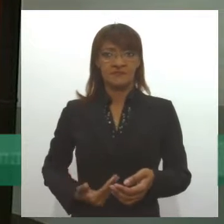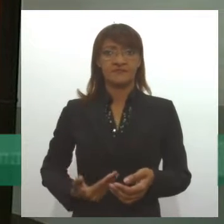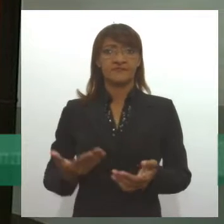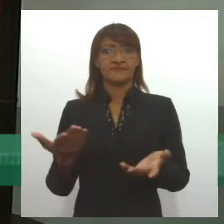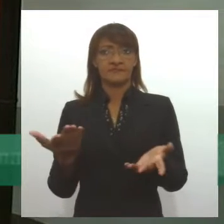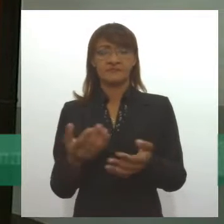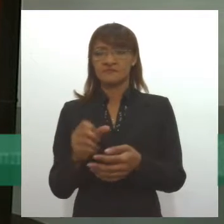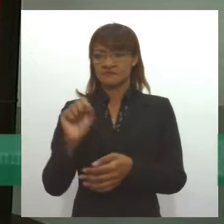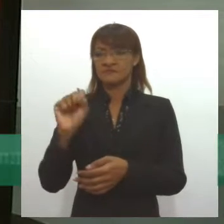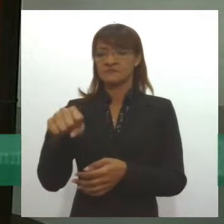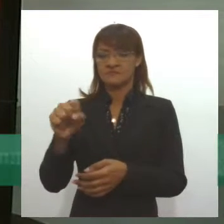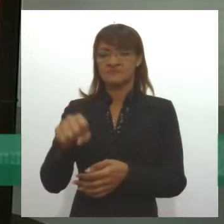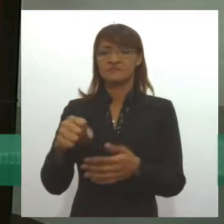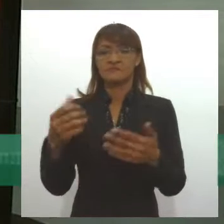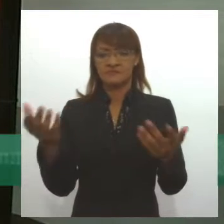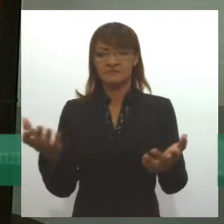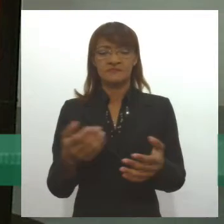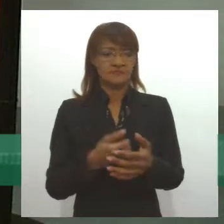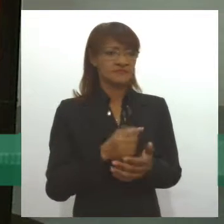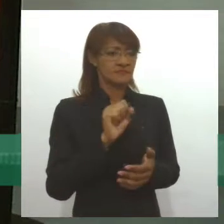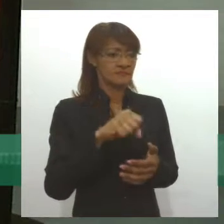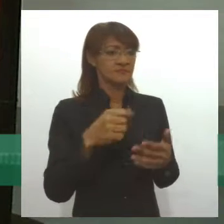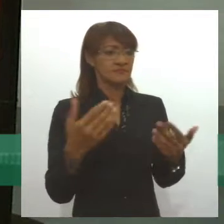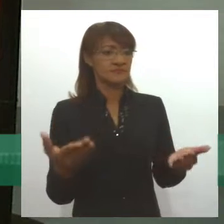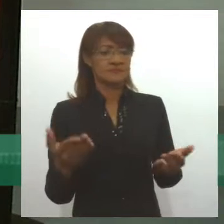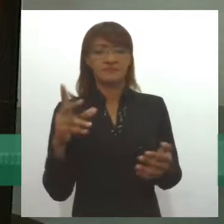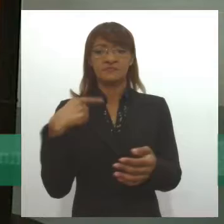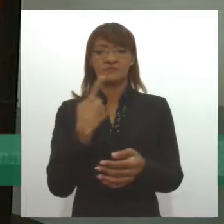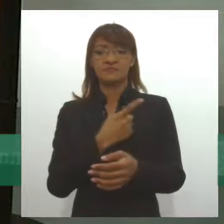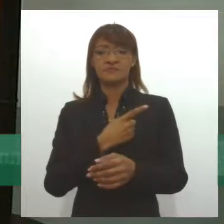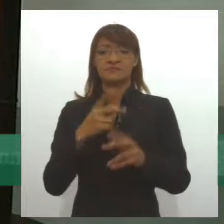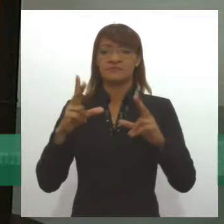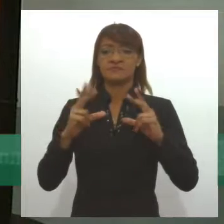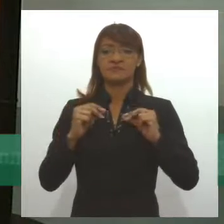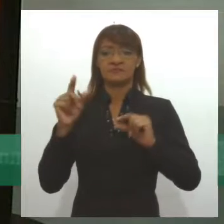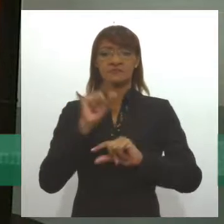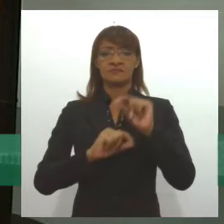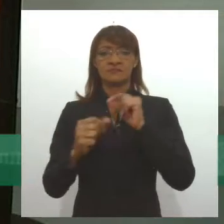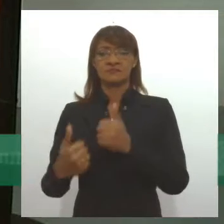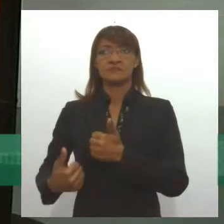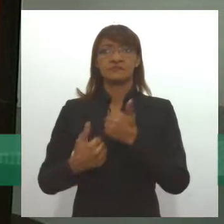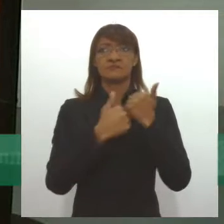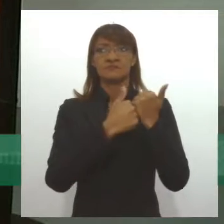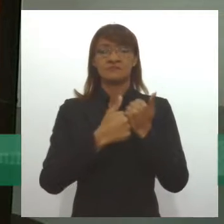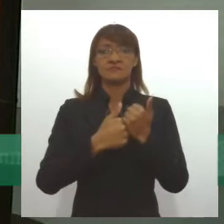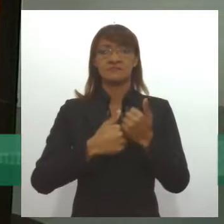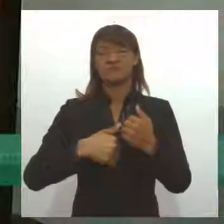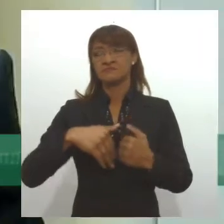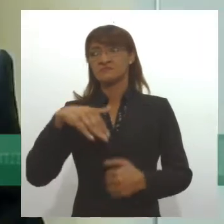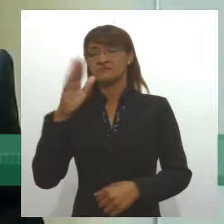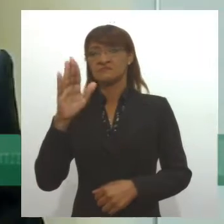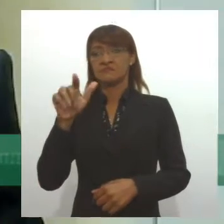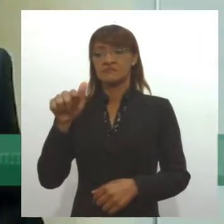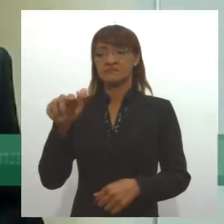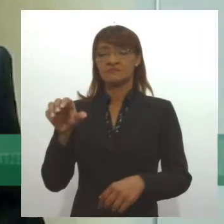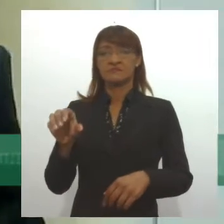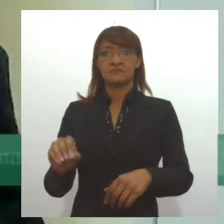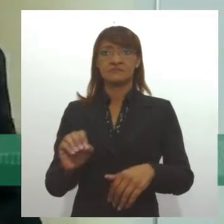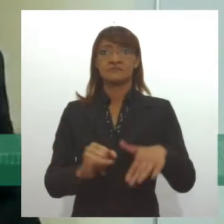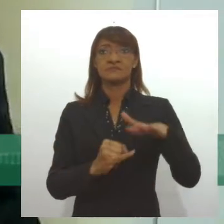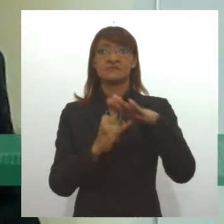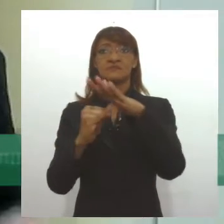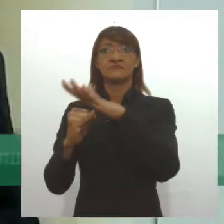anseio. Tanto é que você veja, nós recebemos apoio de mais de 70 instituições da